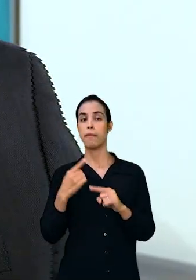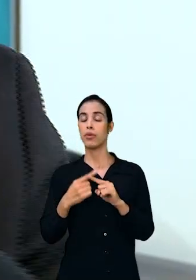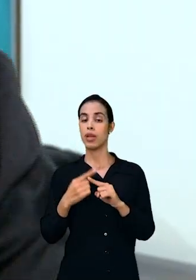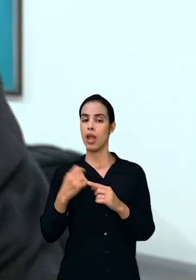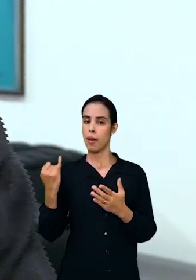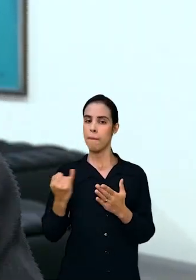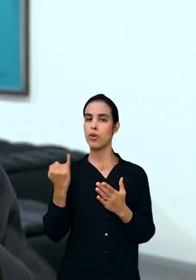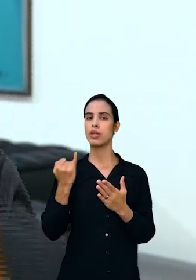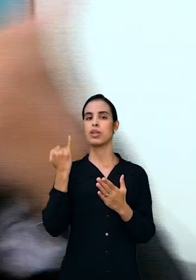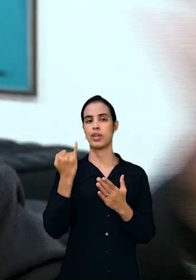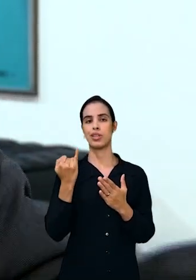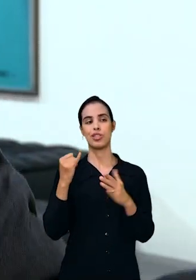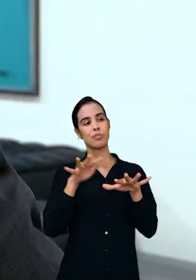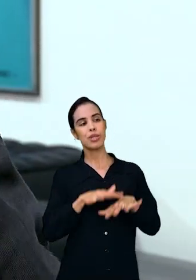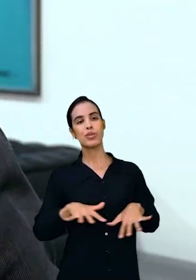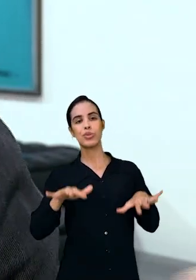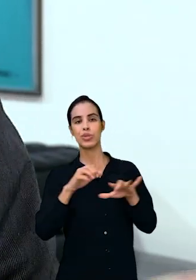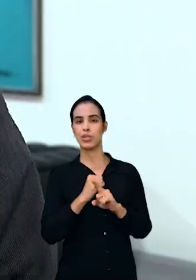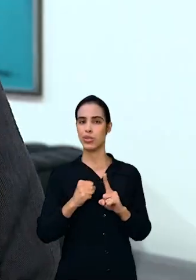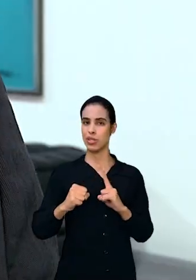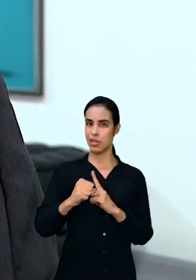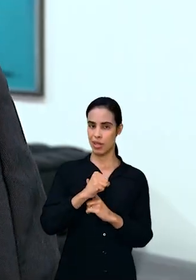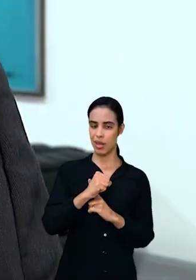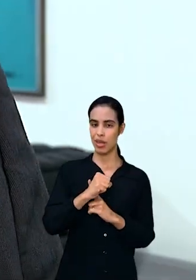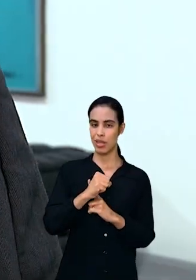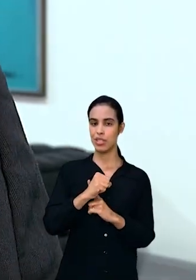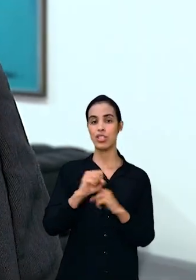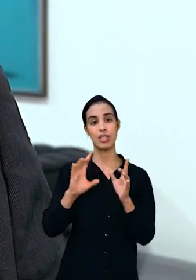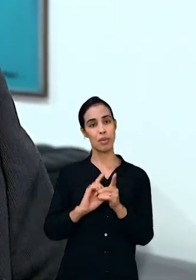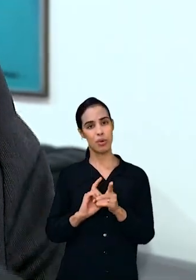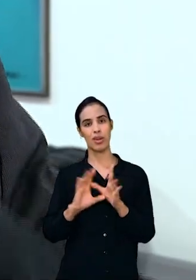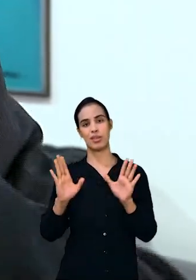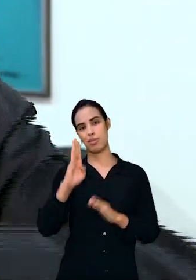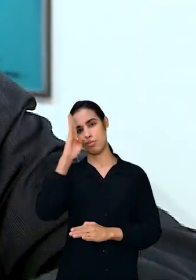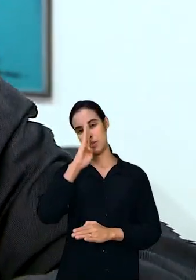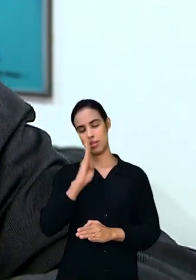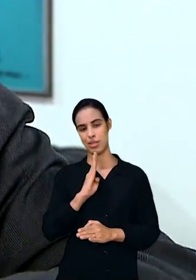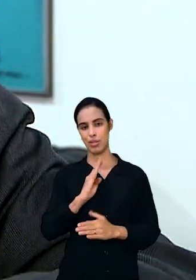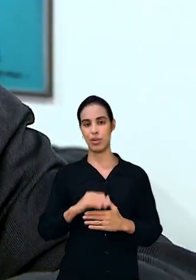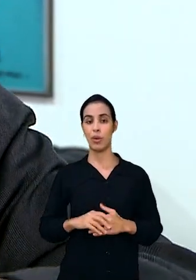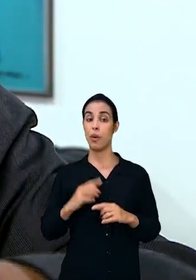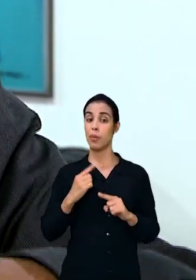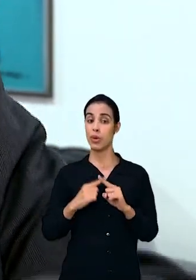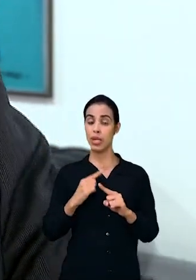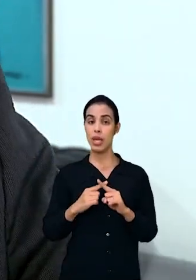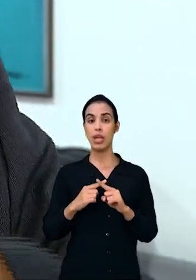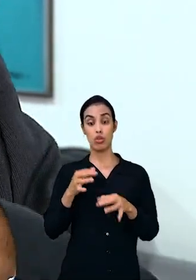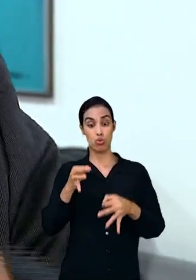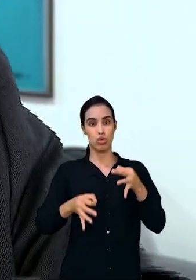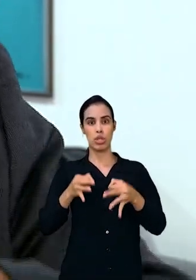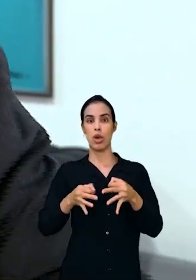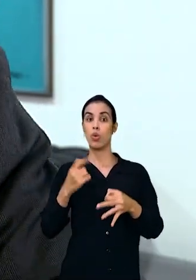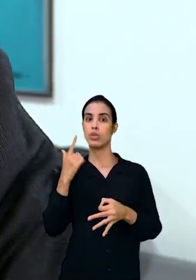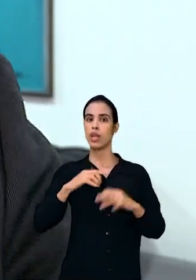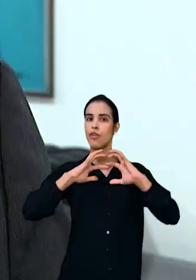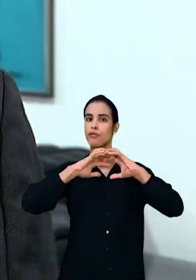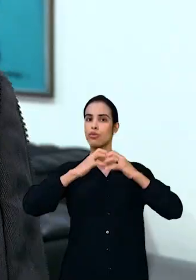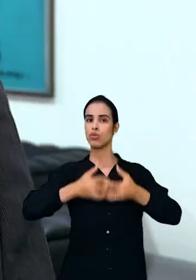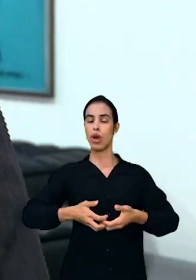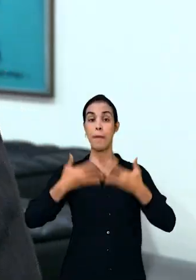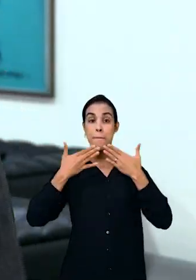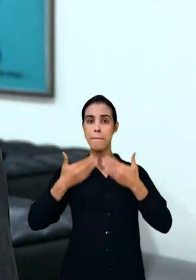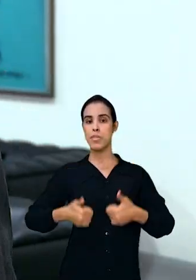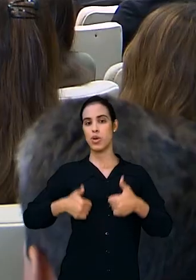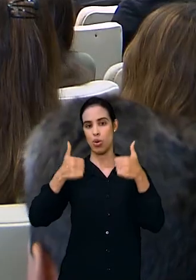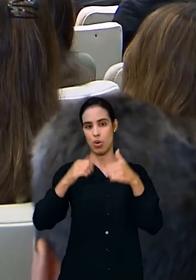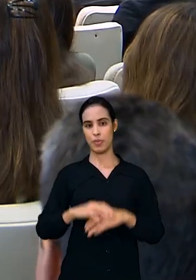elemento de eficiência, é importante, claro, para os cidadãos e cidadãs, e é importante para a democracia brasileira, porque permite que o Judiciário